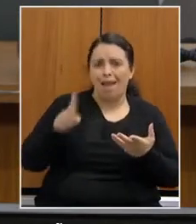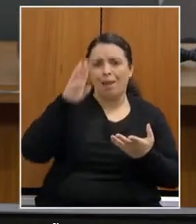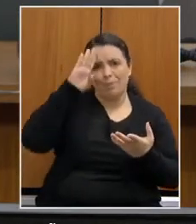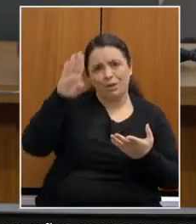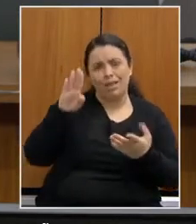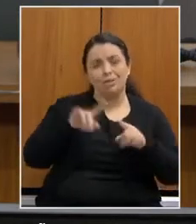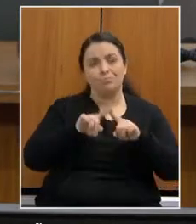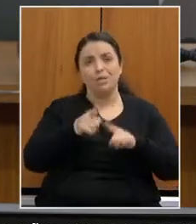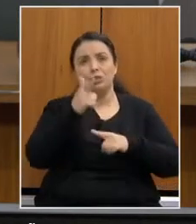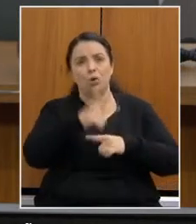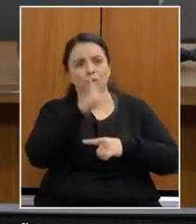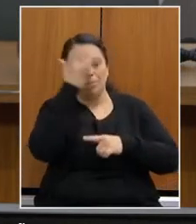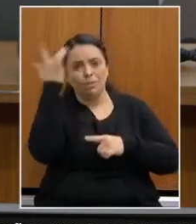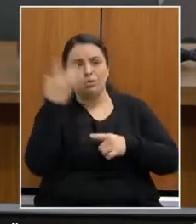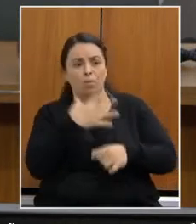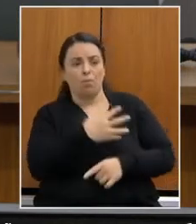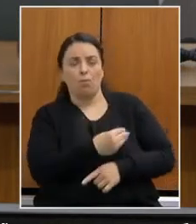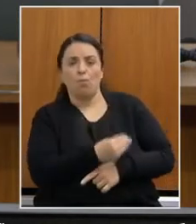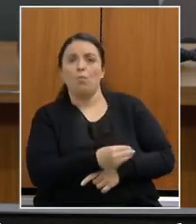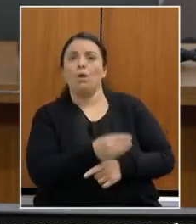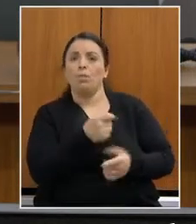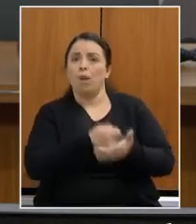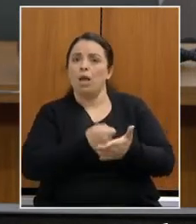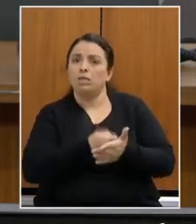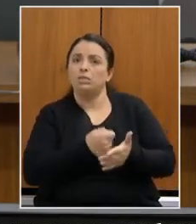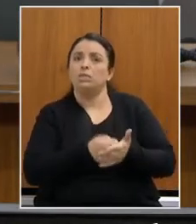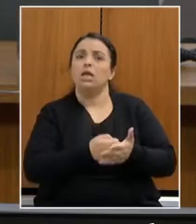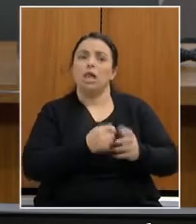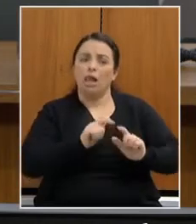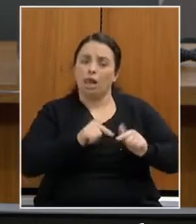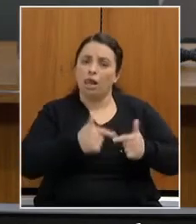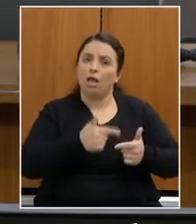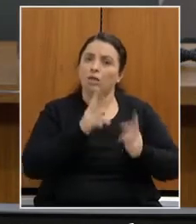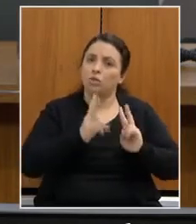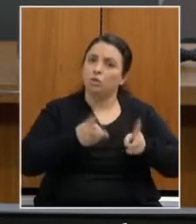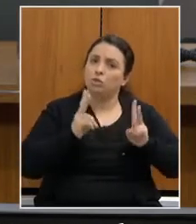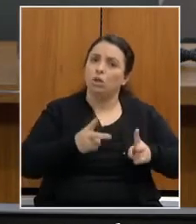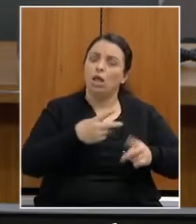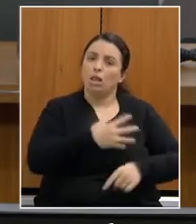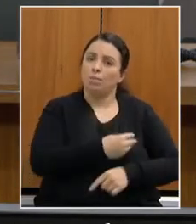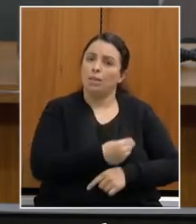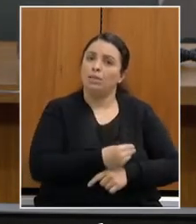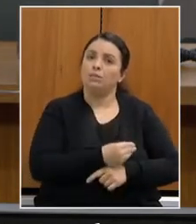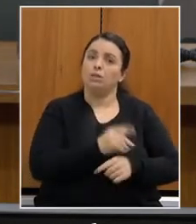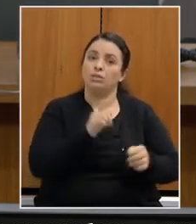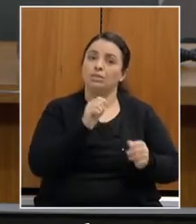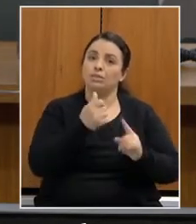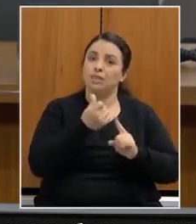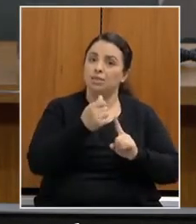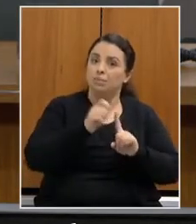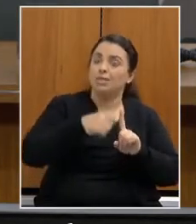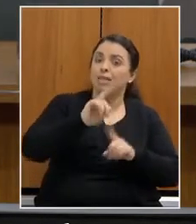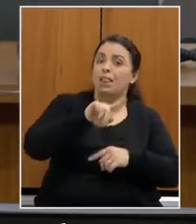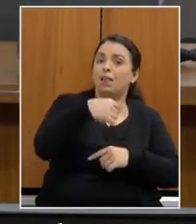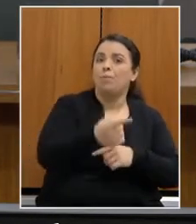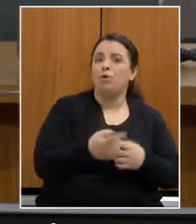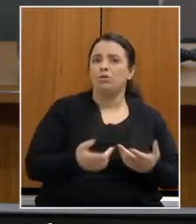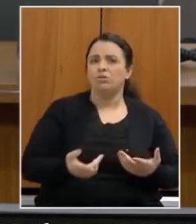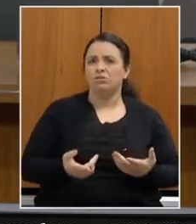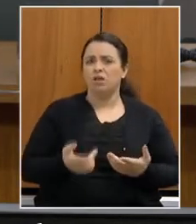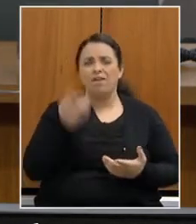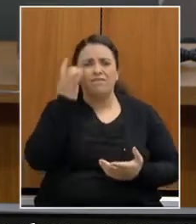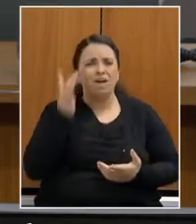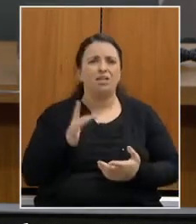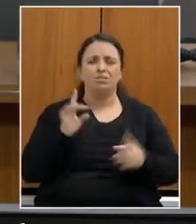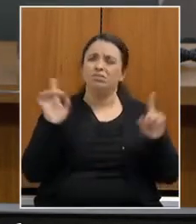demais que persistem bravamente na amamentação após os seis meses? Não. Não é fácil prosseguir